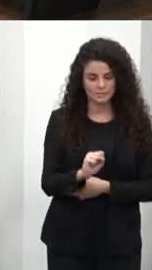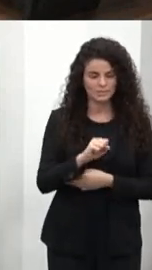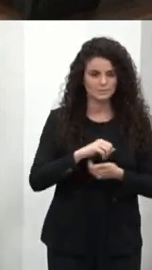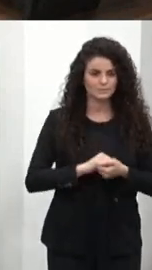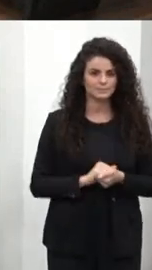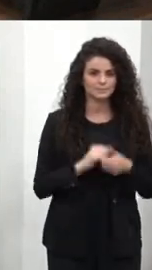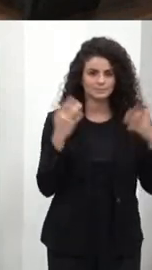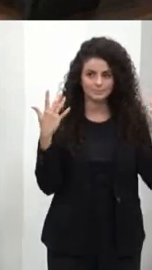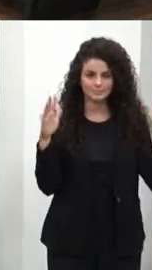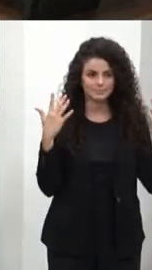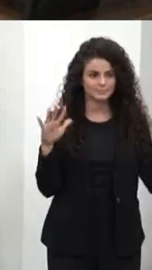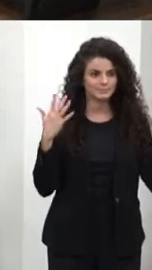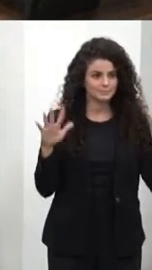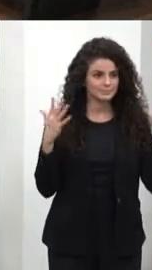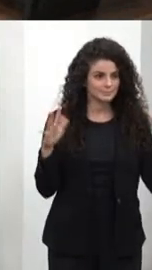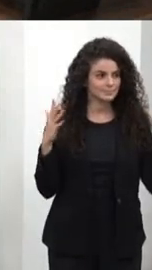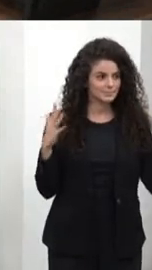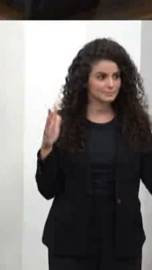Castro